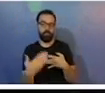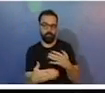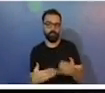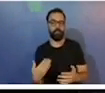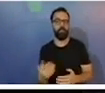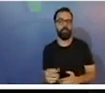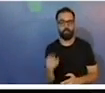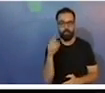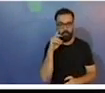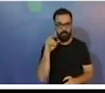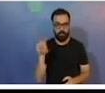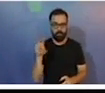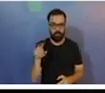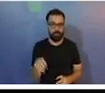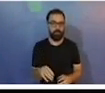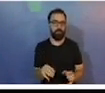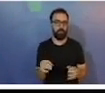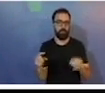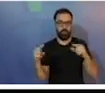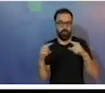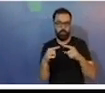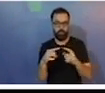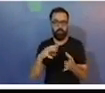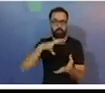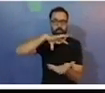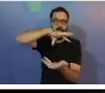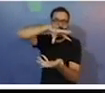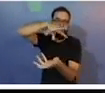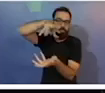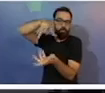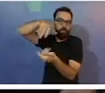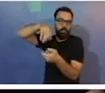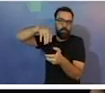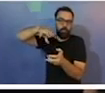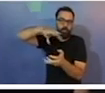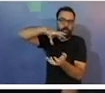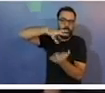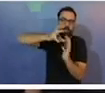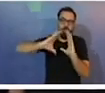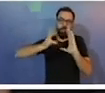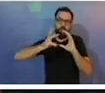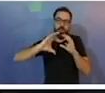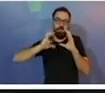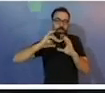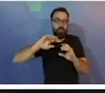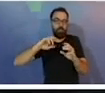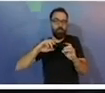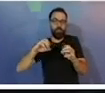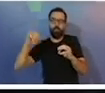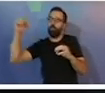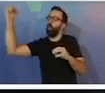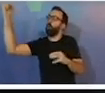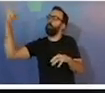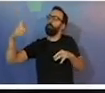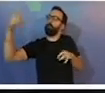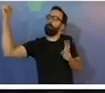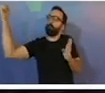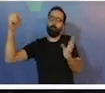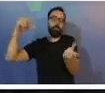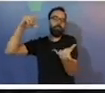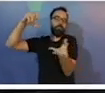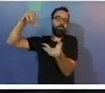também que, devido à Terra ser circular, o Sol não é da mesma forma